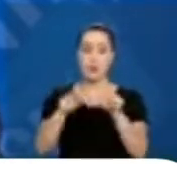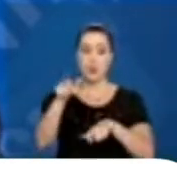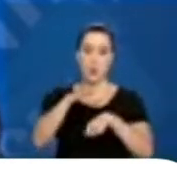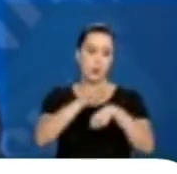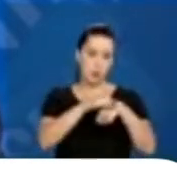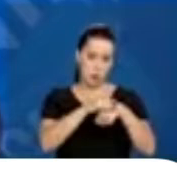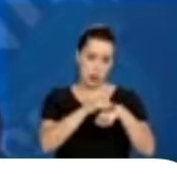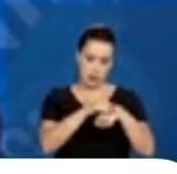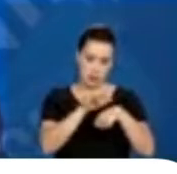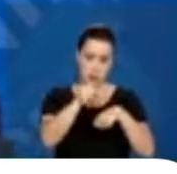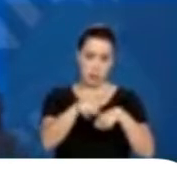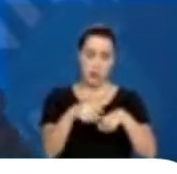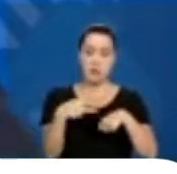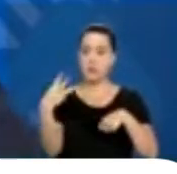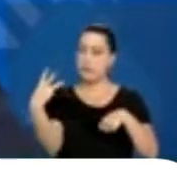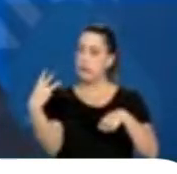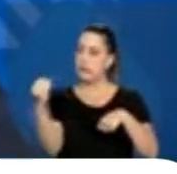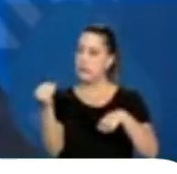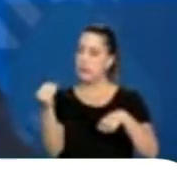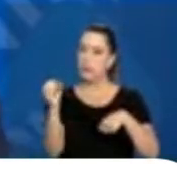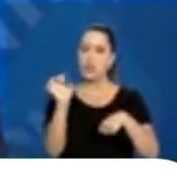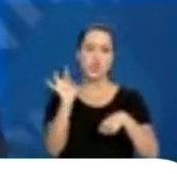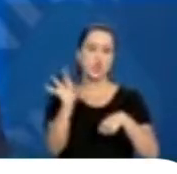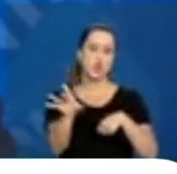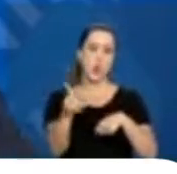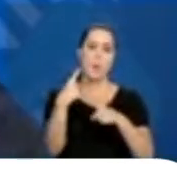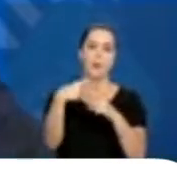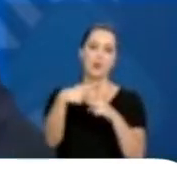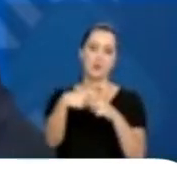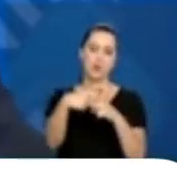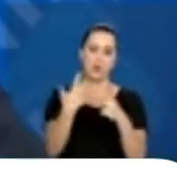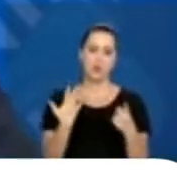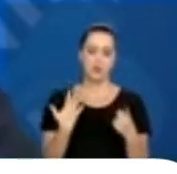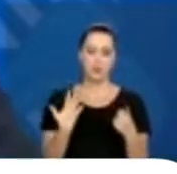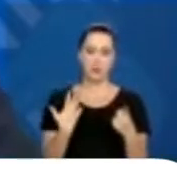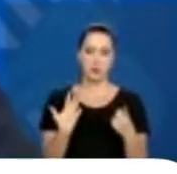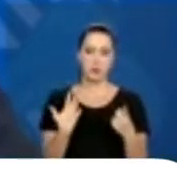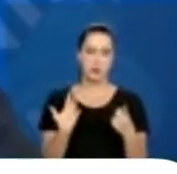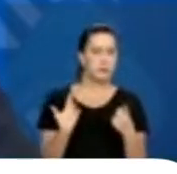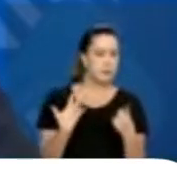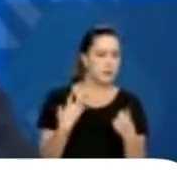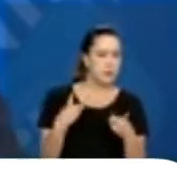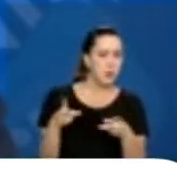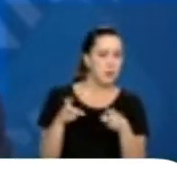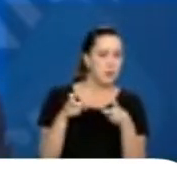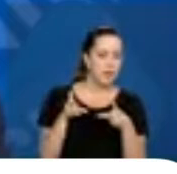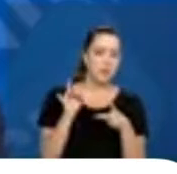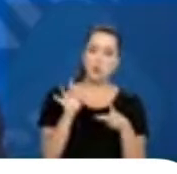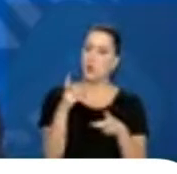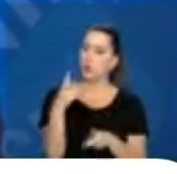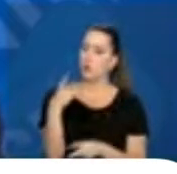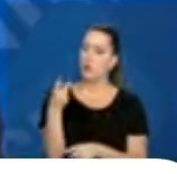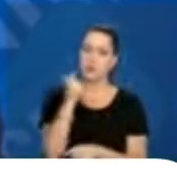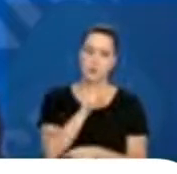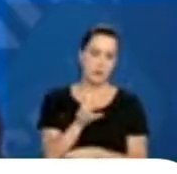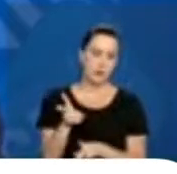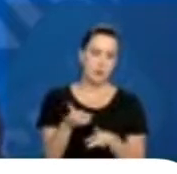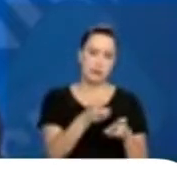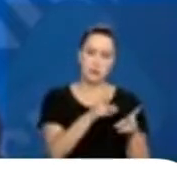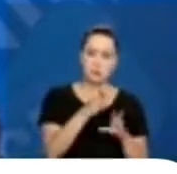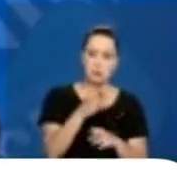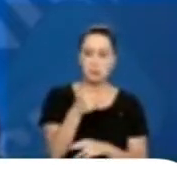positivo, essa é a sensibilidade do teste. Eu só pego 30% das pessoas com esse teste. É comum as